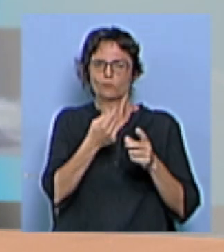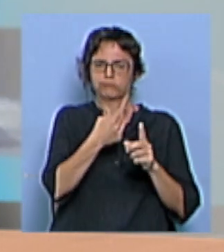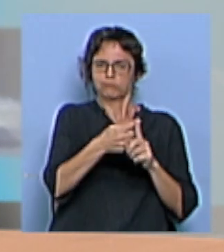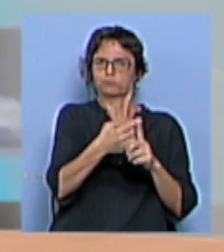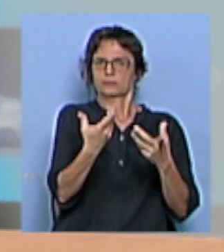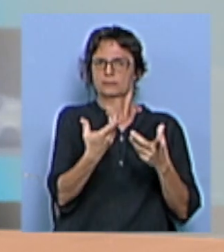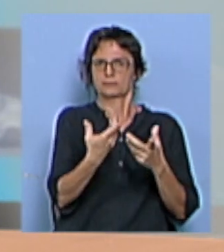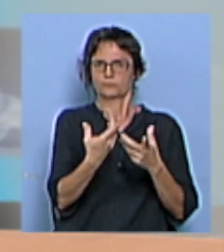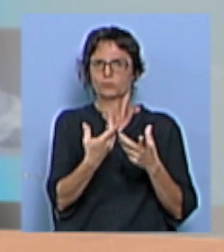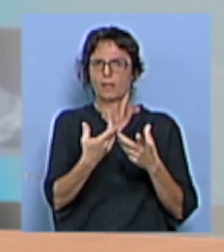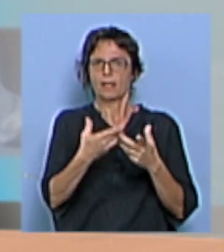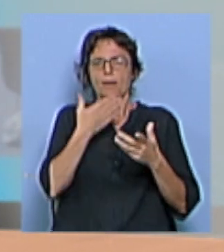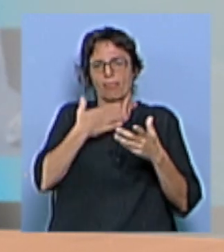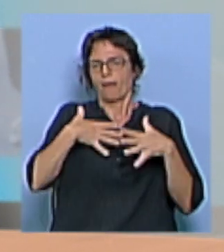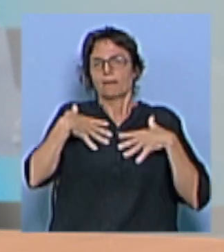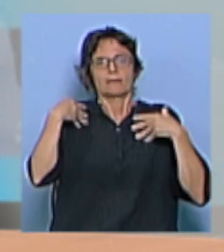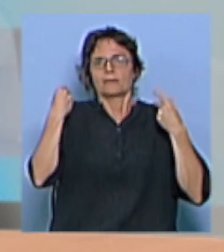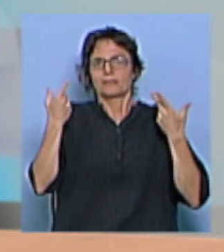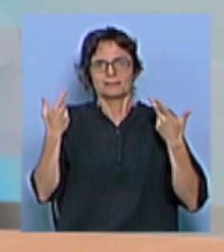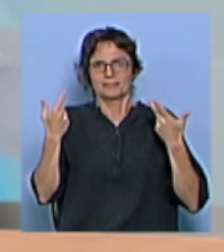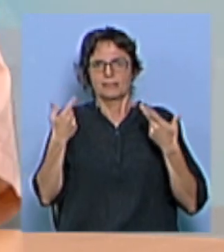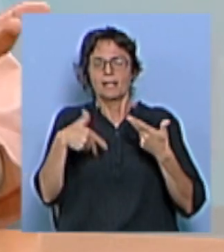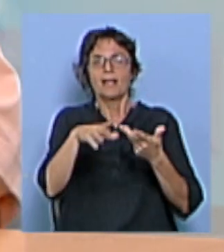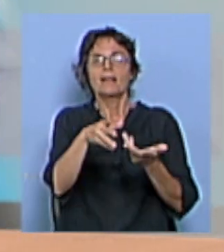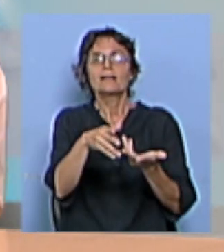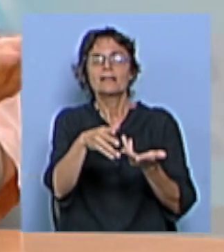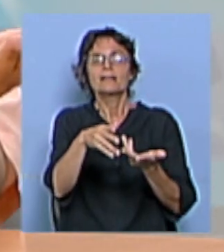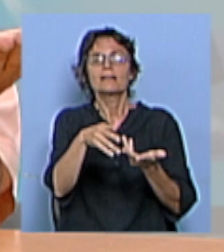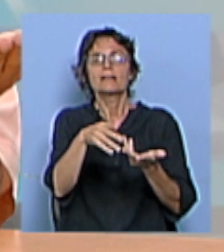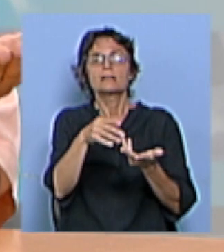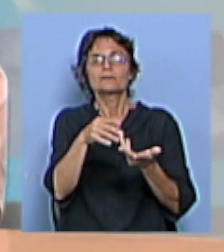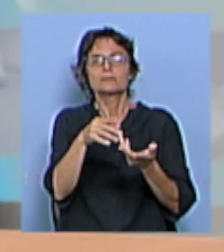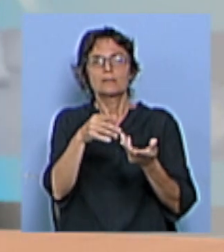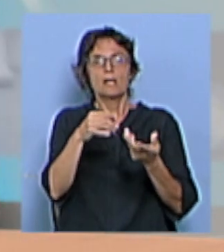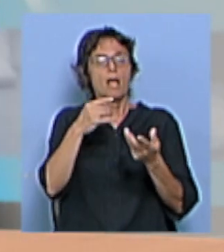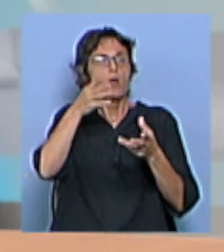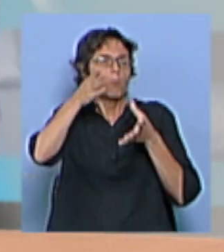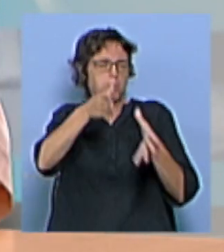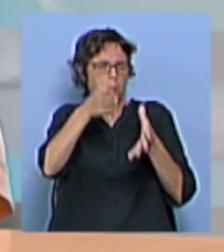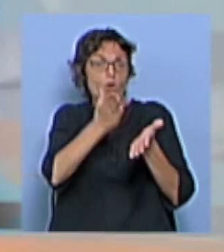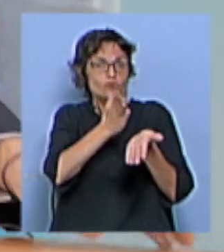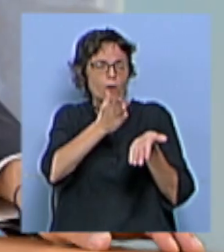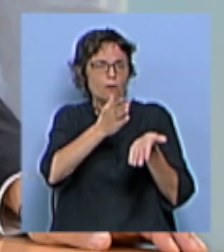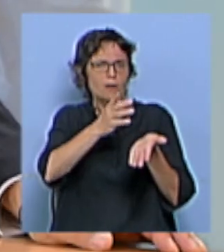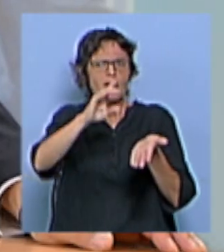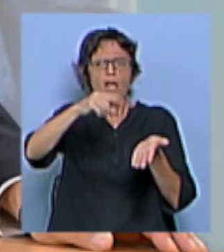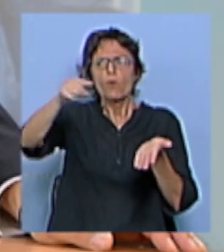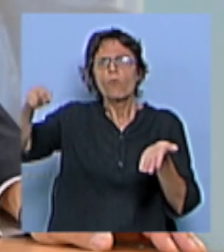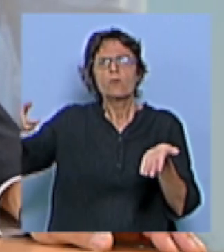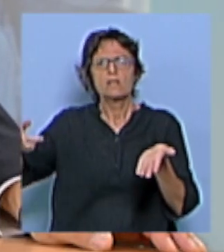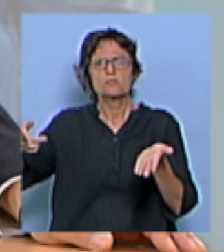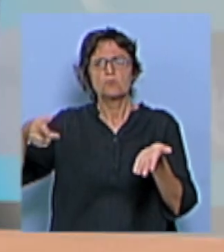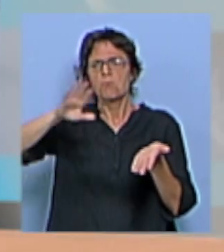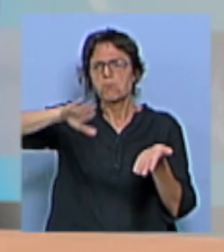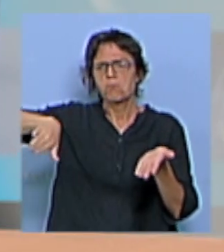digamos, ficamos cegos para tudo mais. E nesse sentido, deformamos-nos. Portanto, empobrece. Temos de encarar, temos